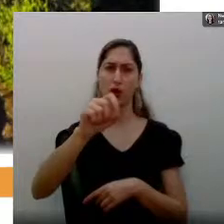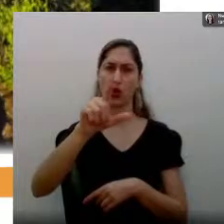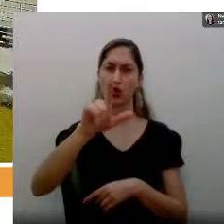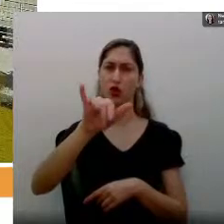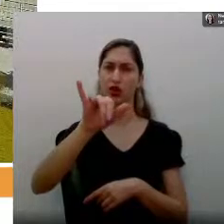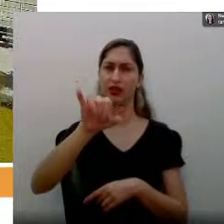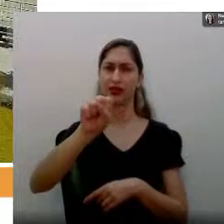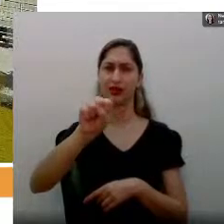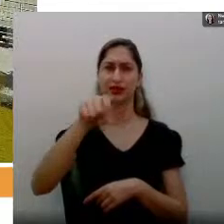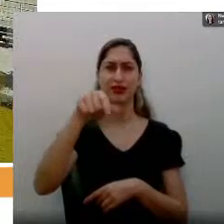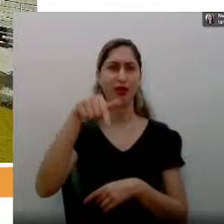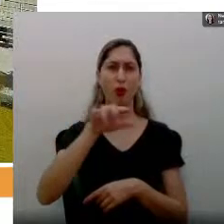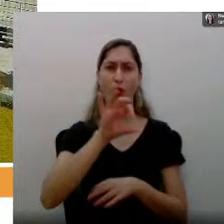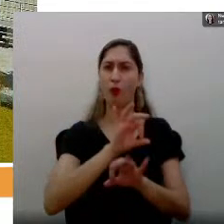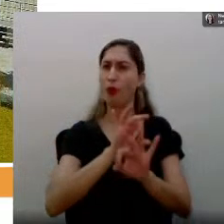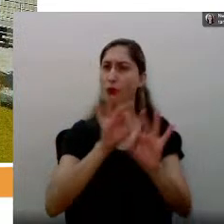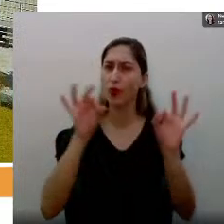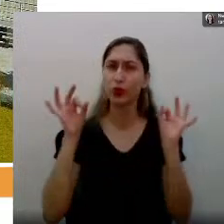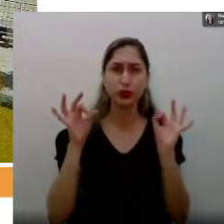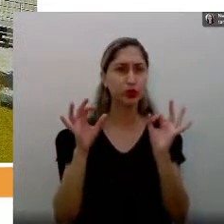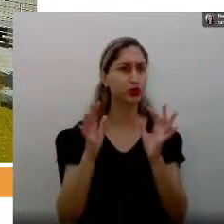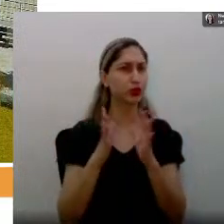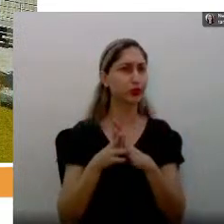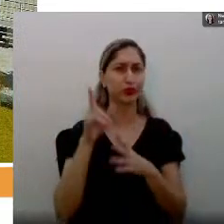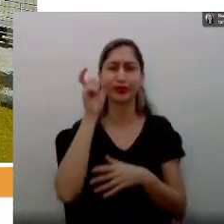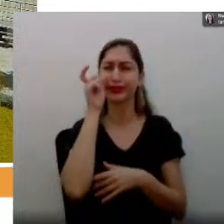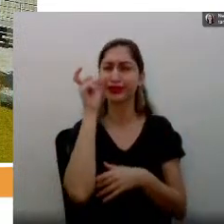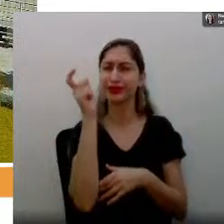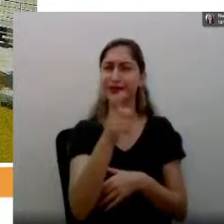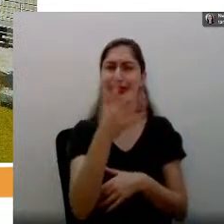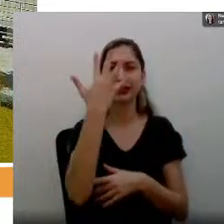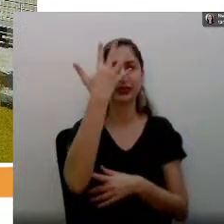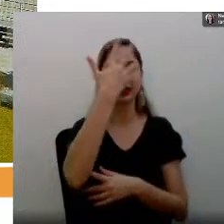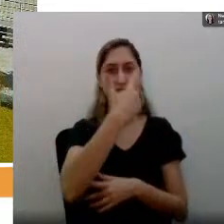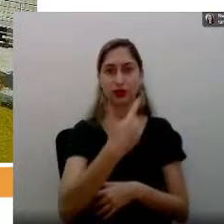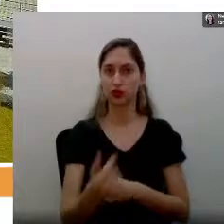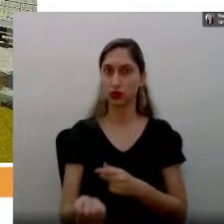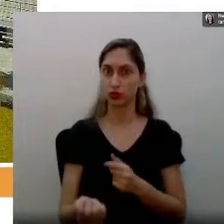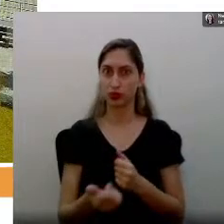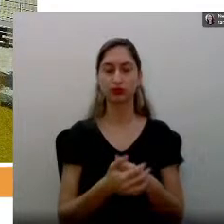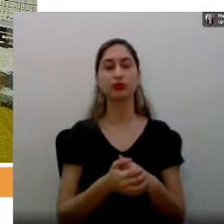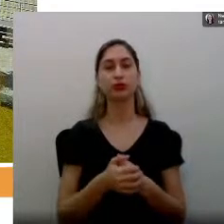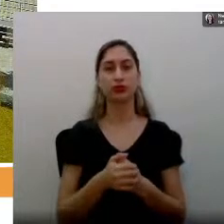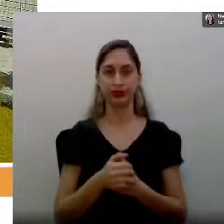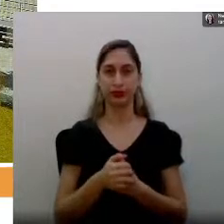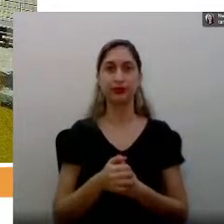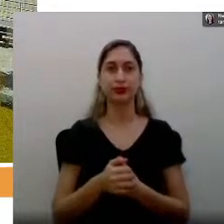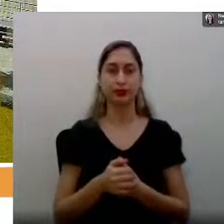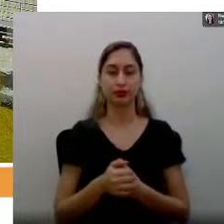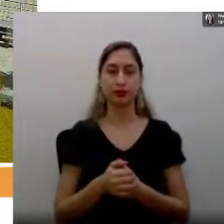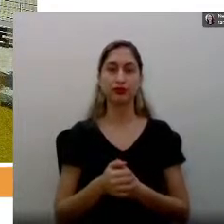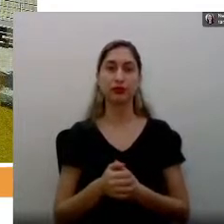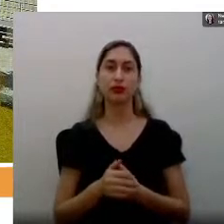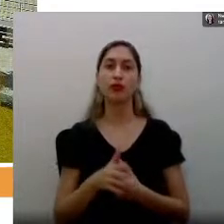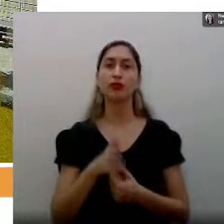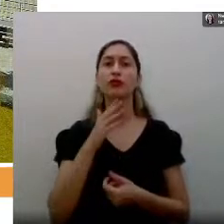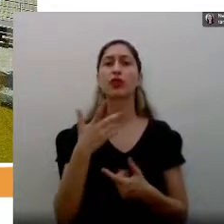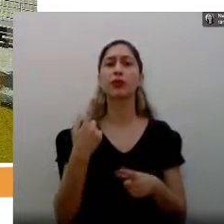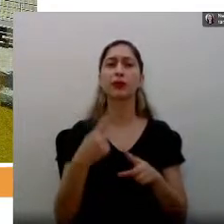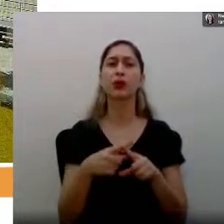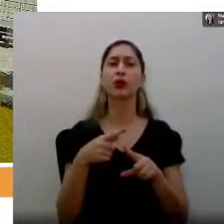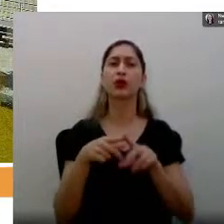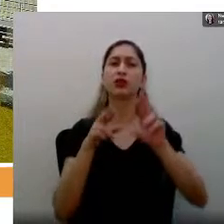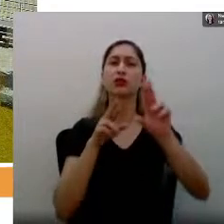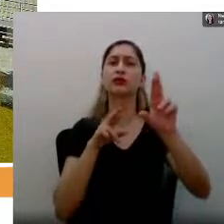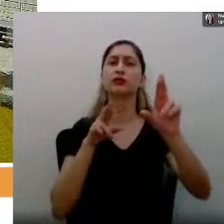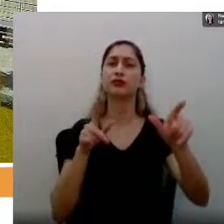embaixo tá ele é bem interessante Lá é muito bonito tá Qual que é a diferença de lá para observar toda a